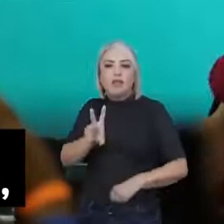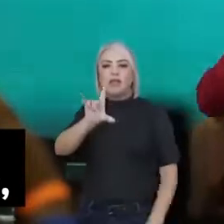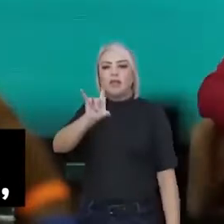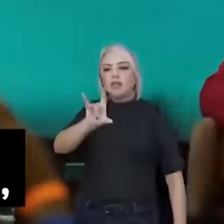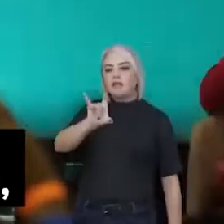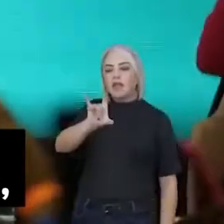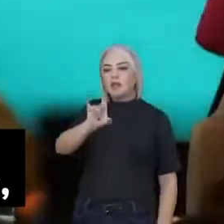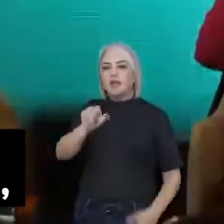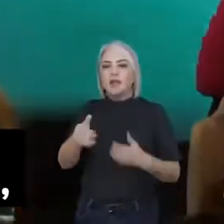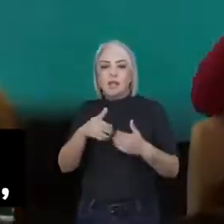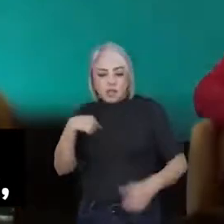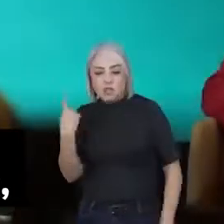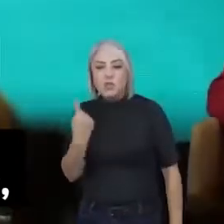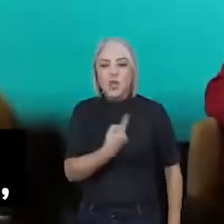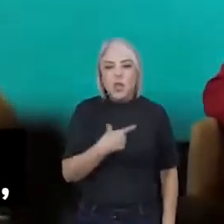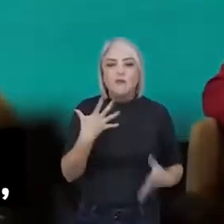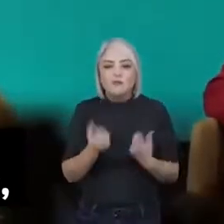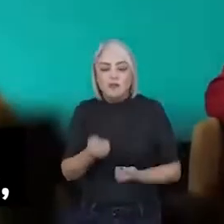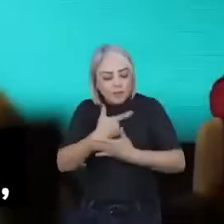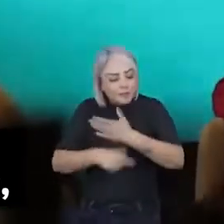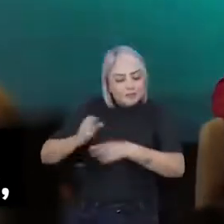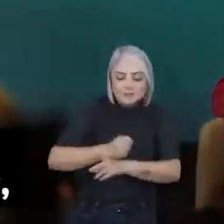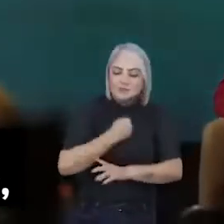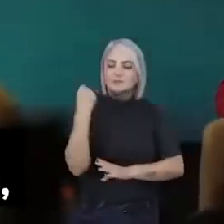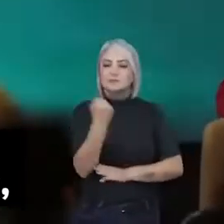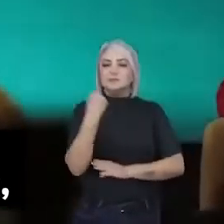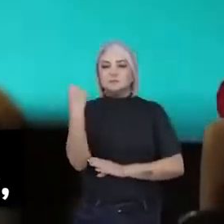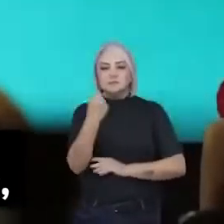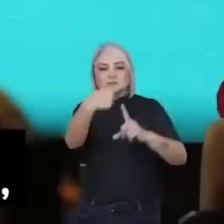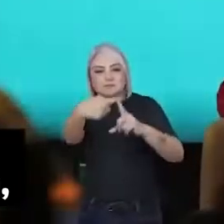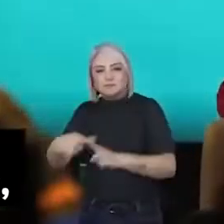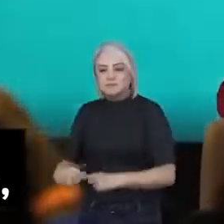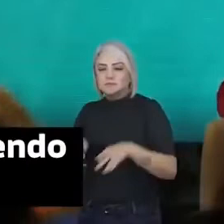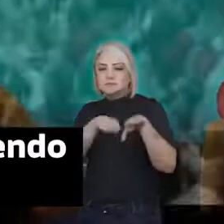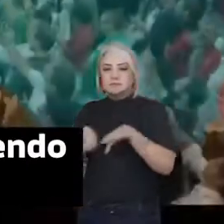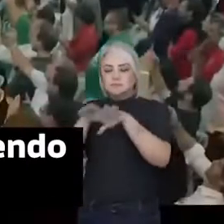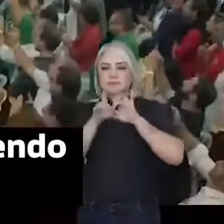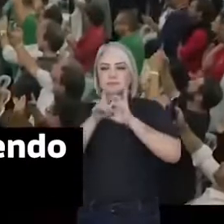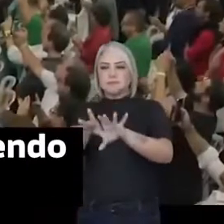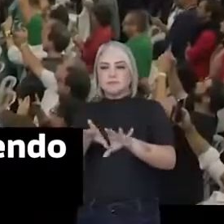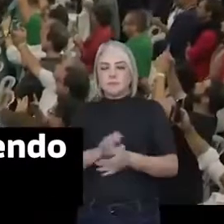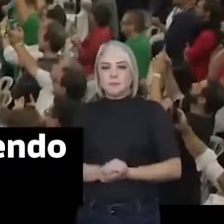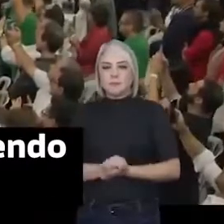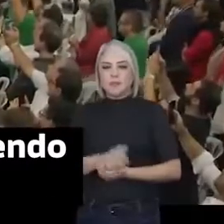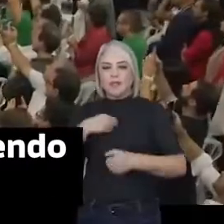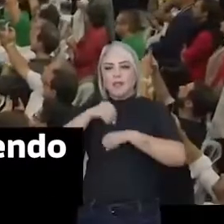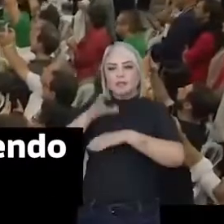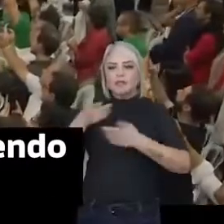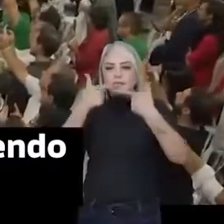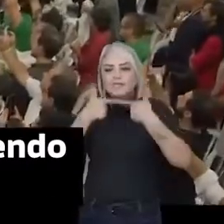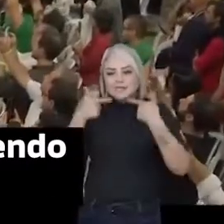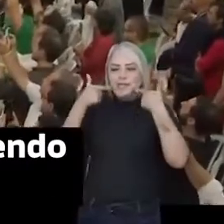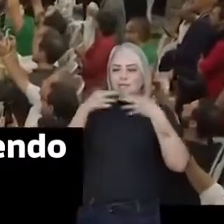nós vamos vencer essa disputa pela democracia distribuindo sorriso,